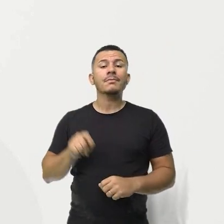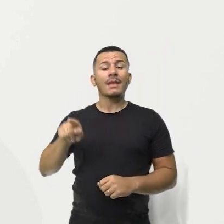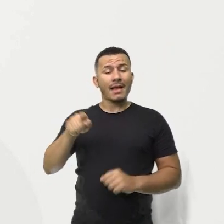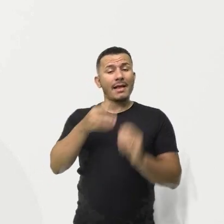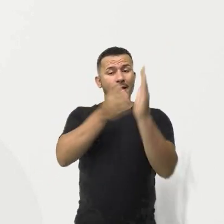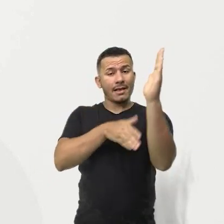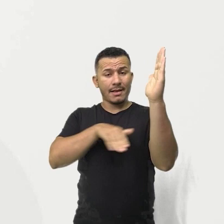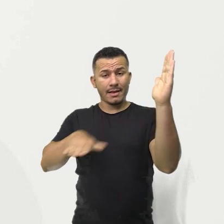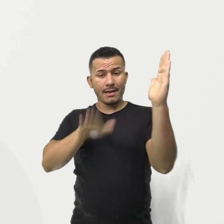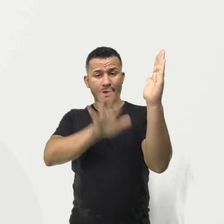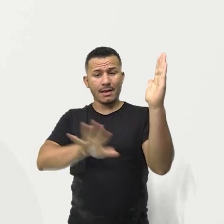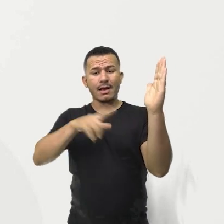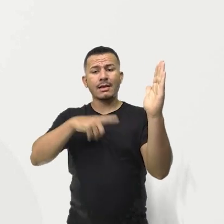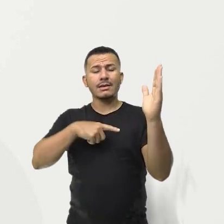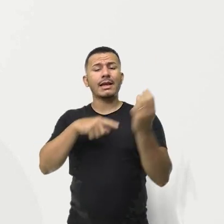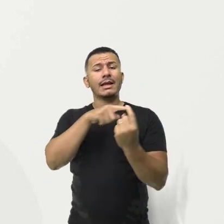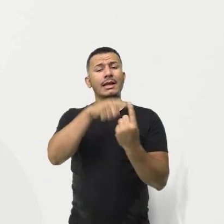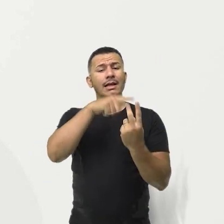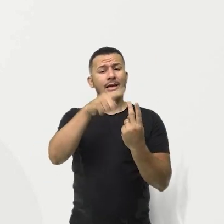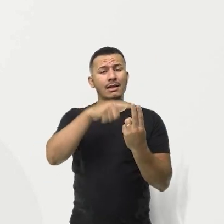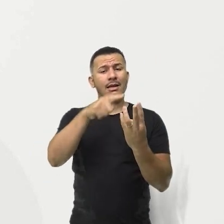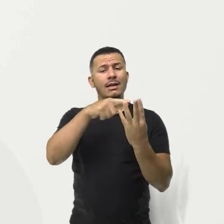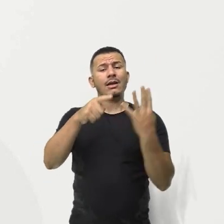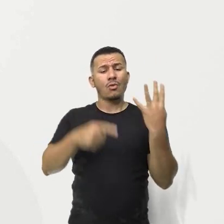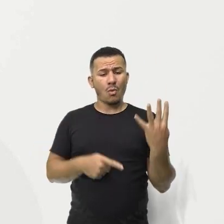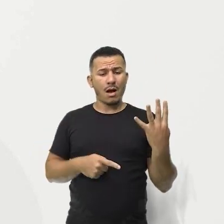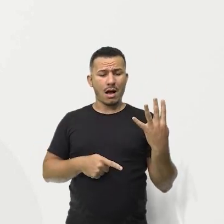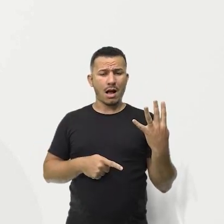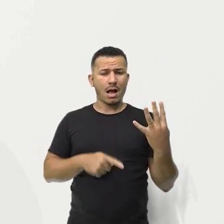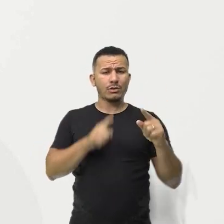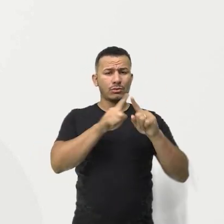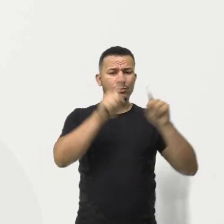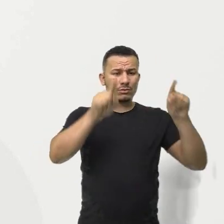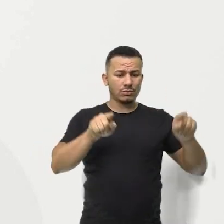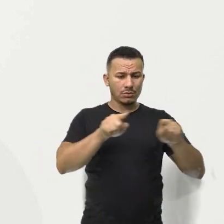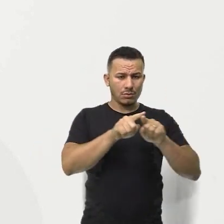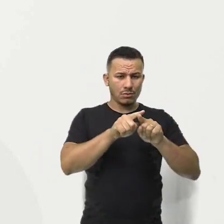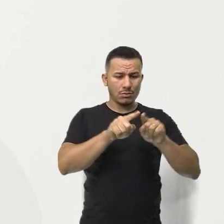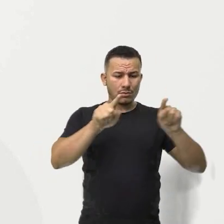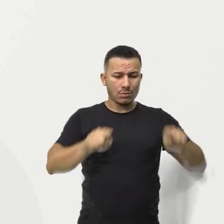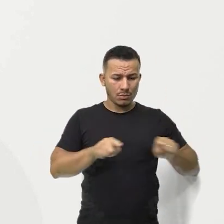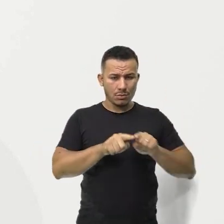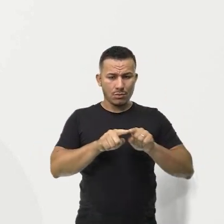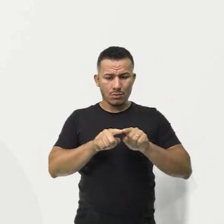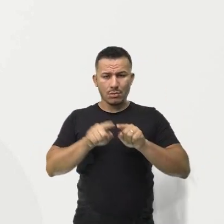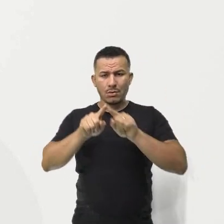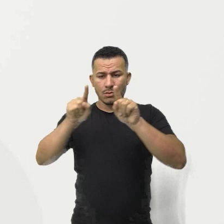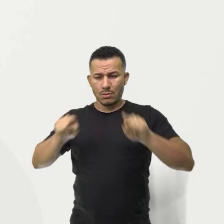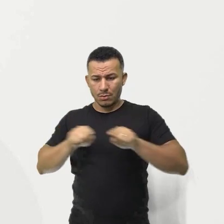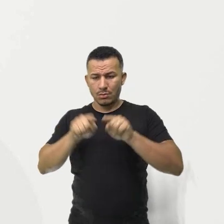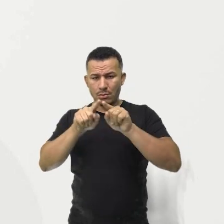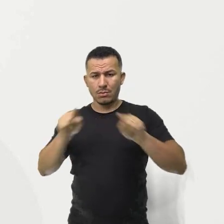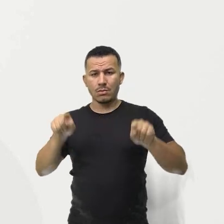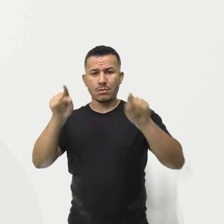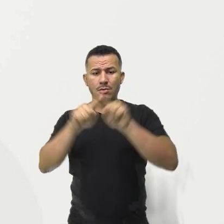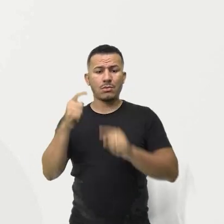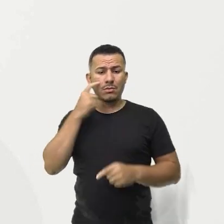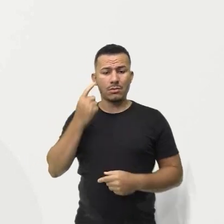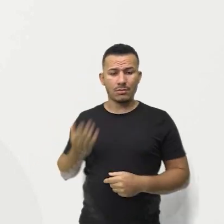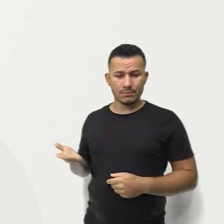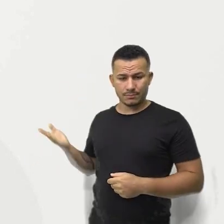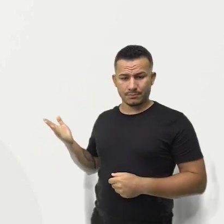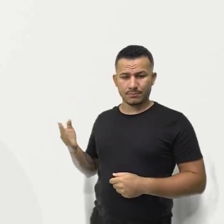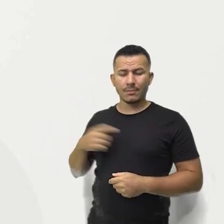possui, ó, 4 quadrantes, tá legal? Que são organizados no sentido anti-horário. Nesse sentido aqui que o professor vai falar para